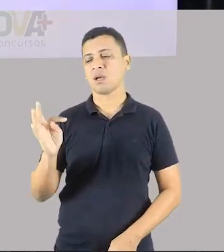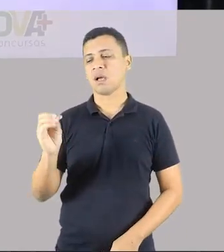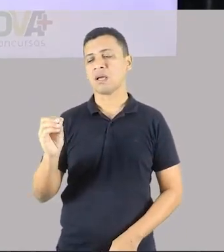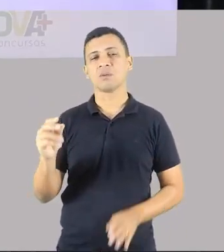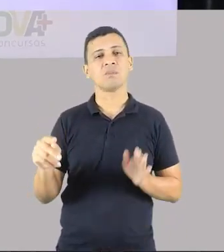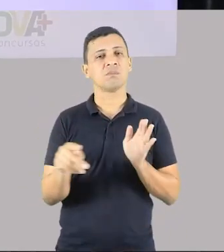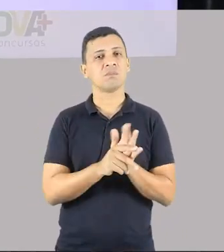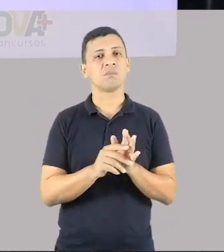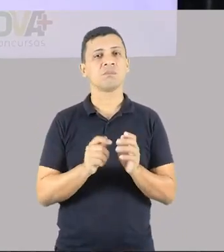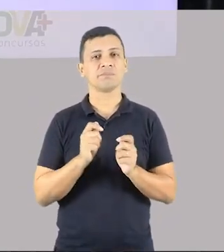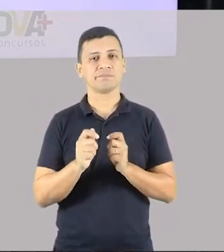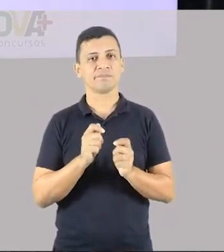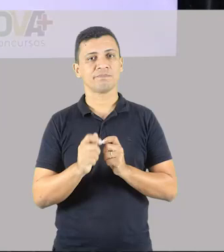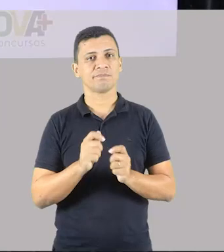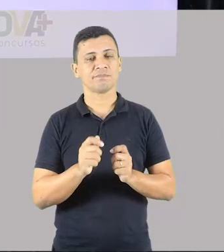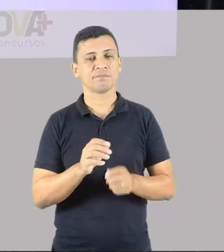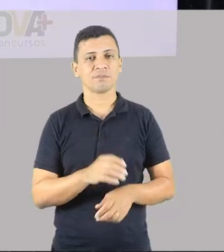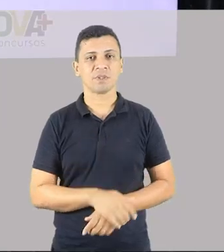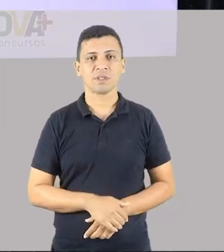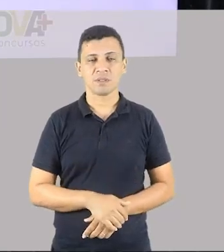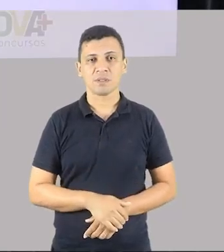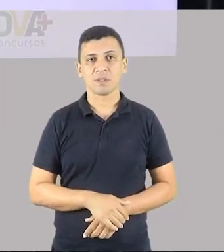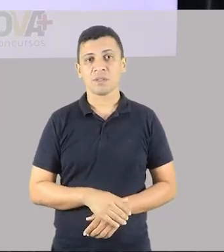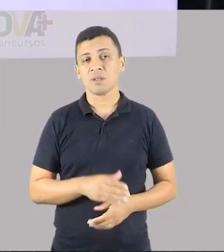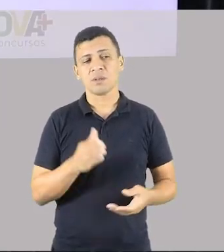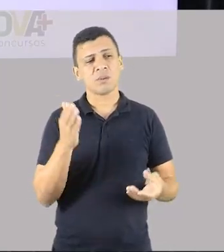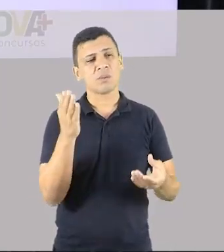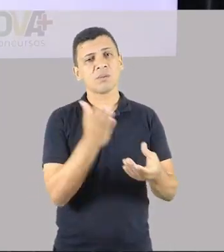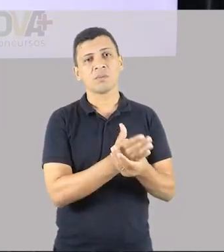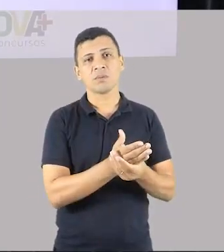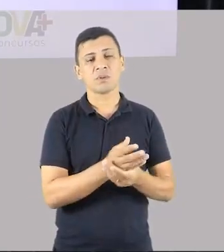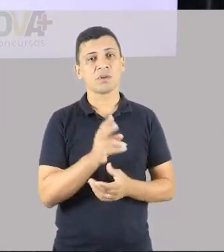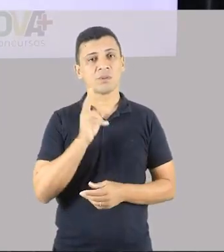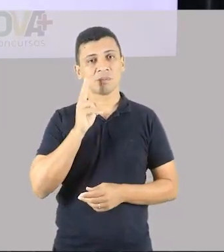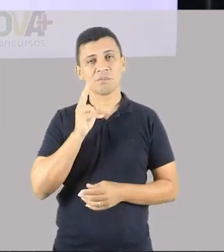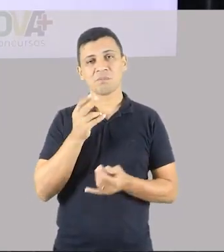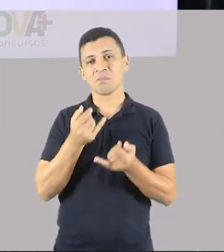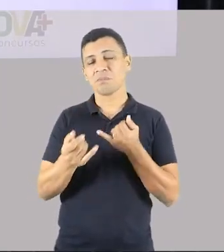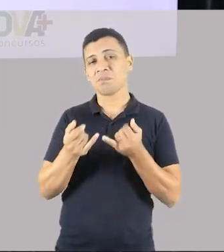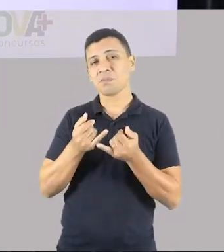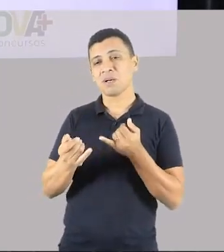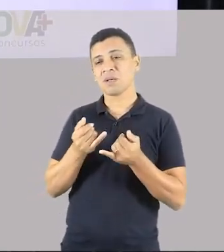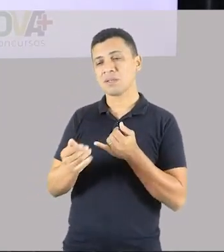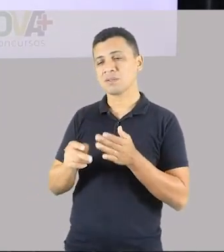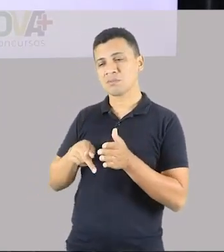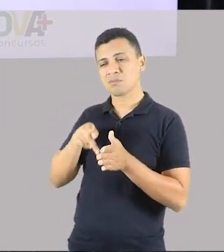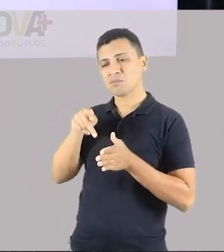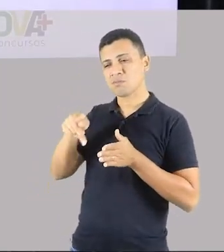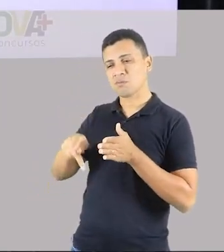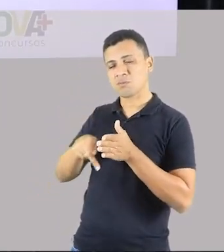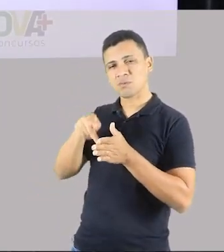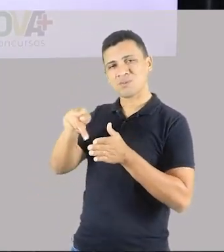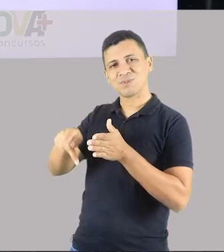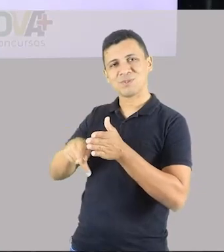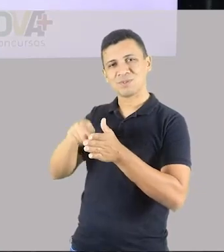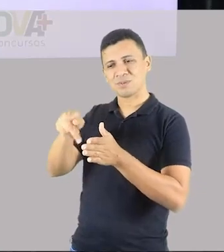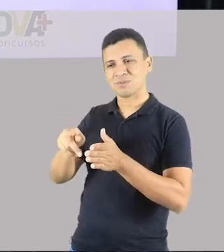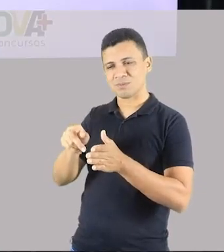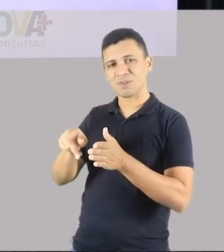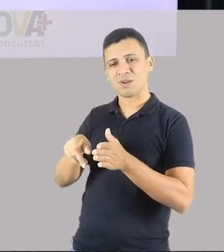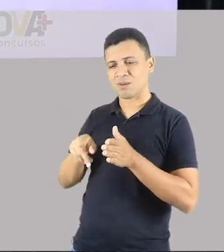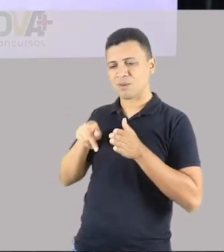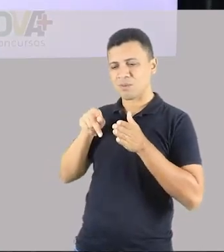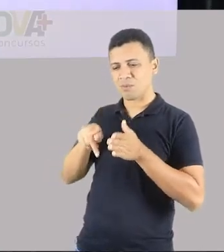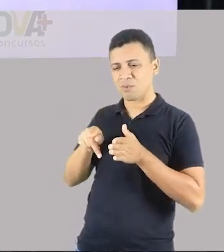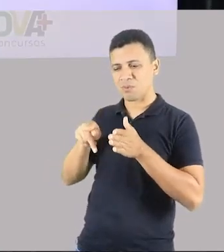administrativos. É como se você visse no processo administrativo o trilho de um trem. Os vagões do trem,